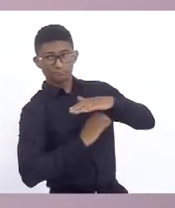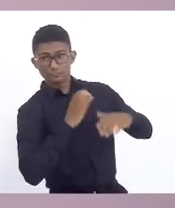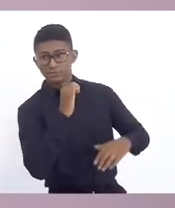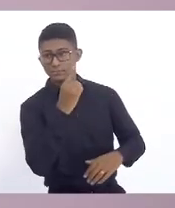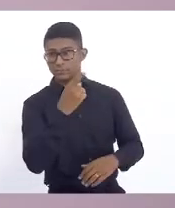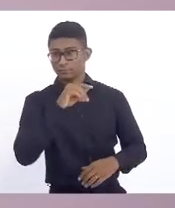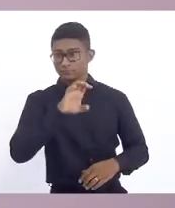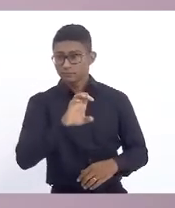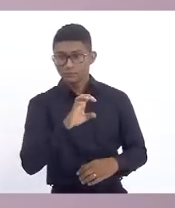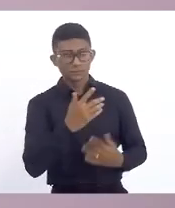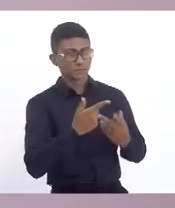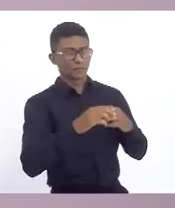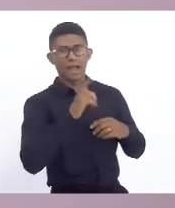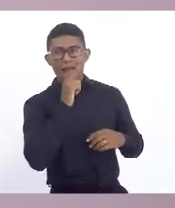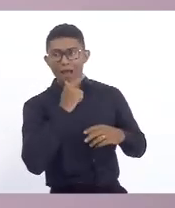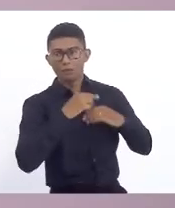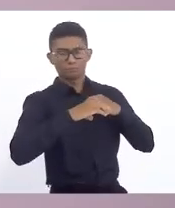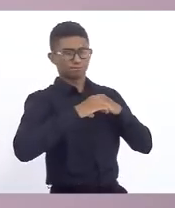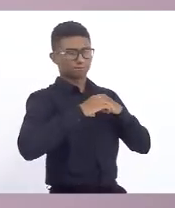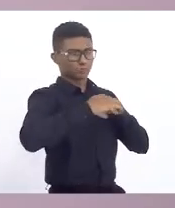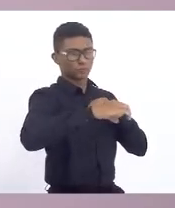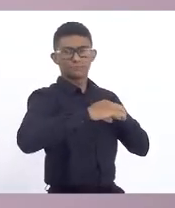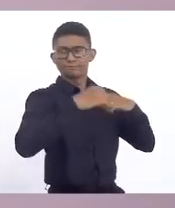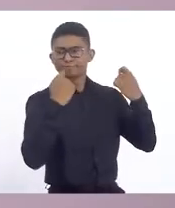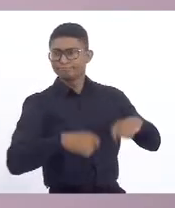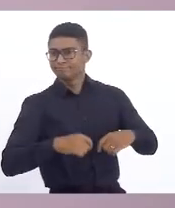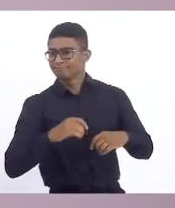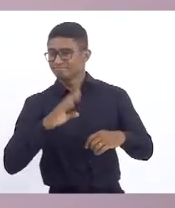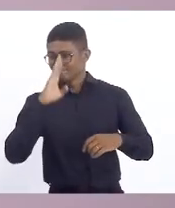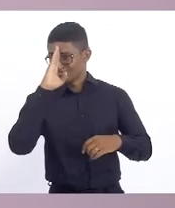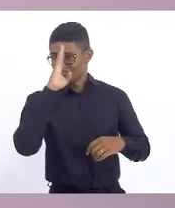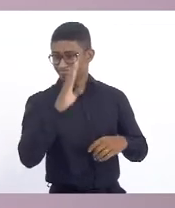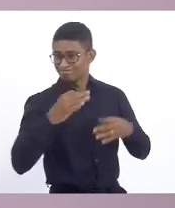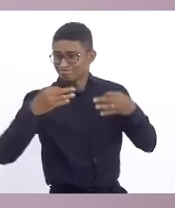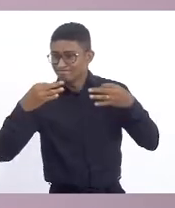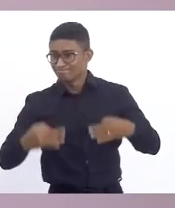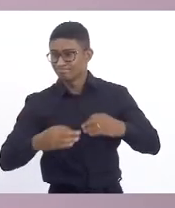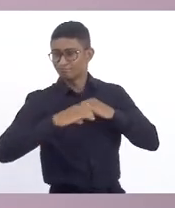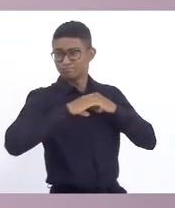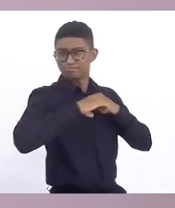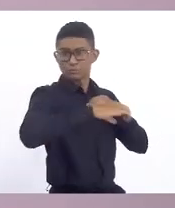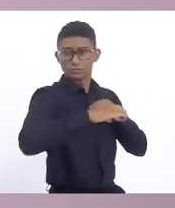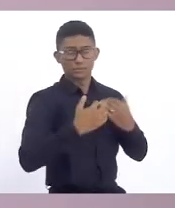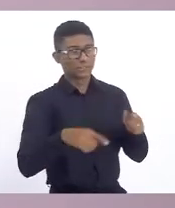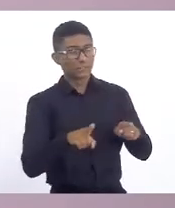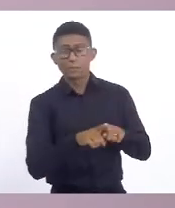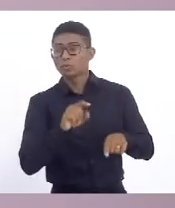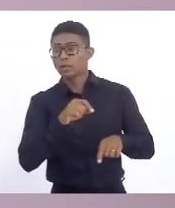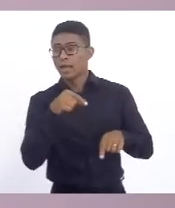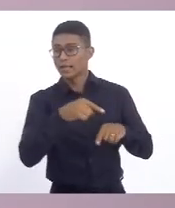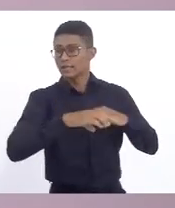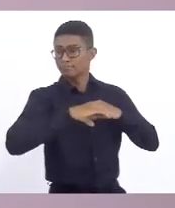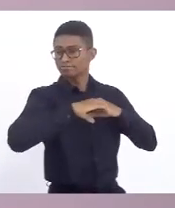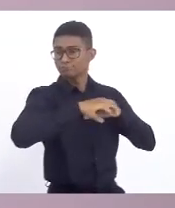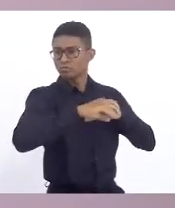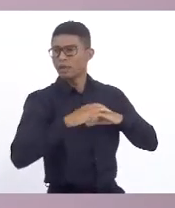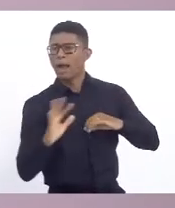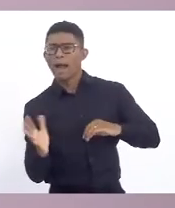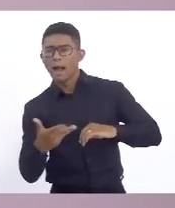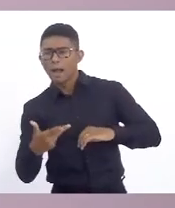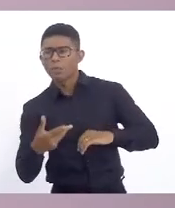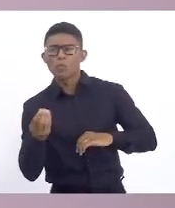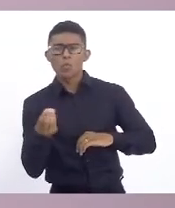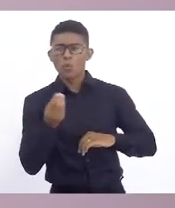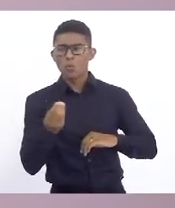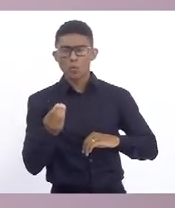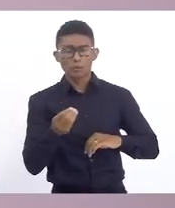com o bombeamento, seja um bombeamento bem dirigido, que a SEDAE faça a medição de velocidade ao longo da lagoa, porque